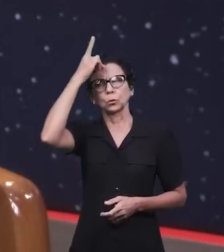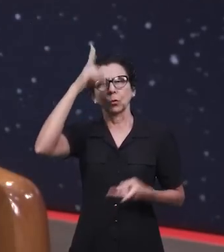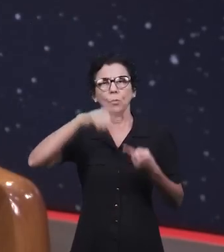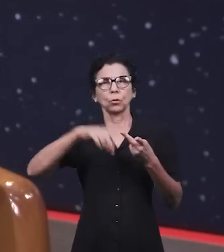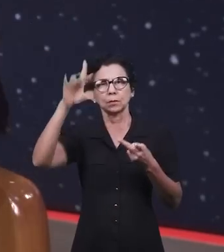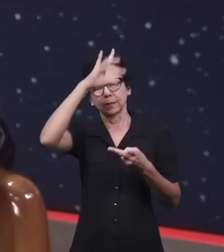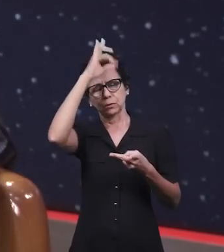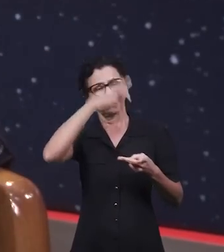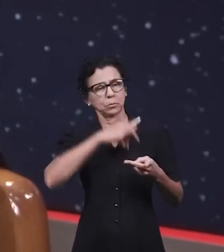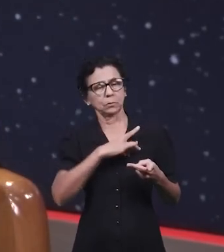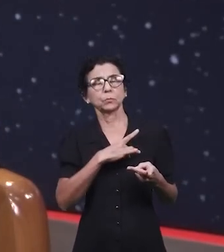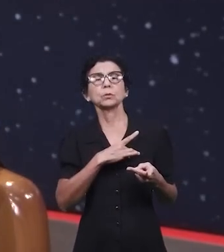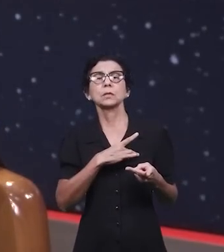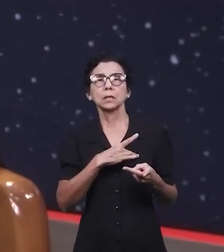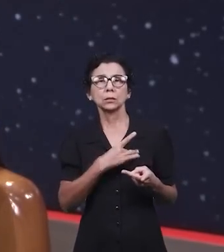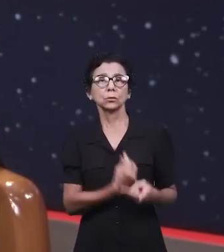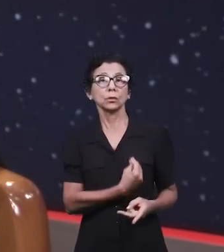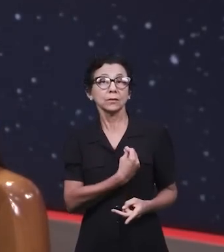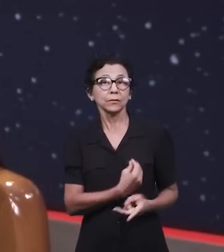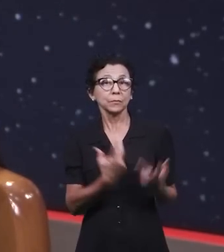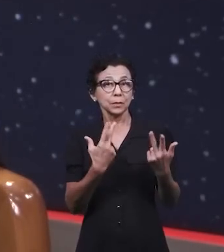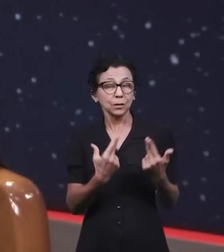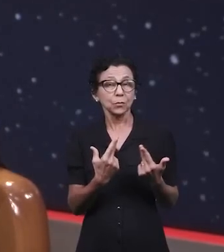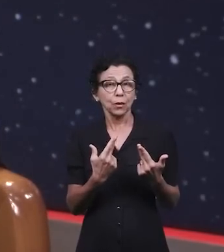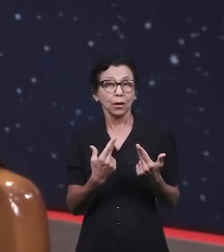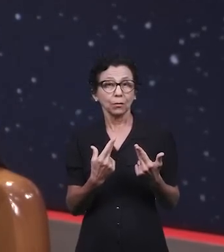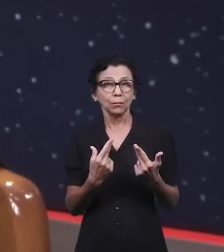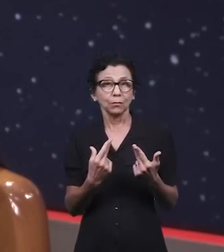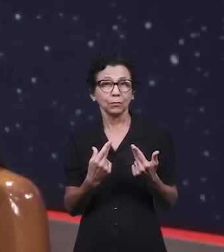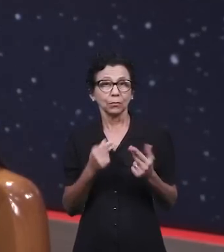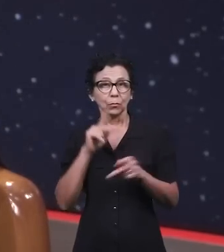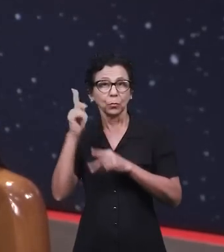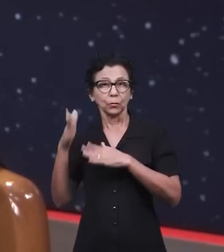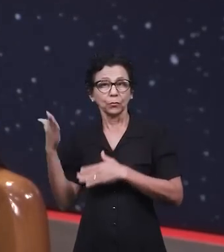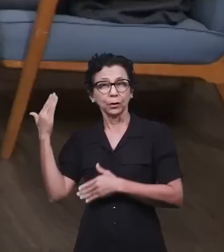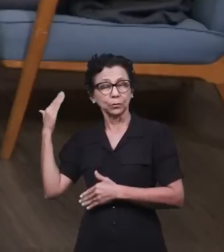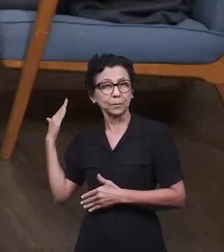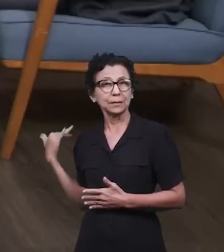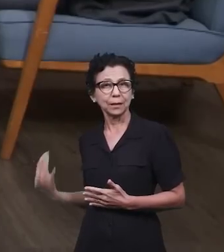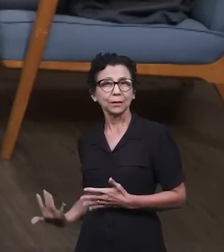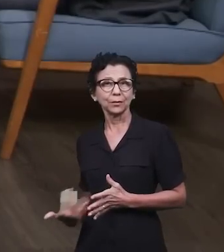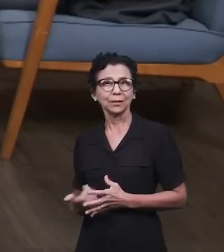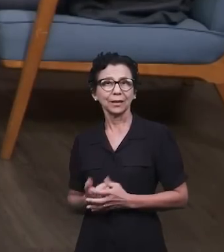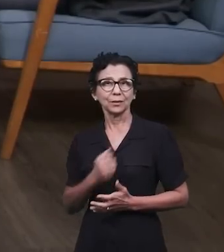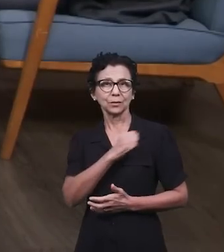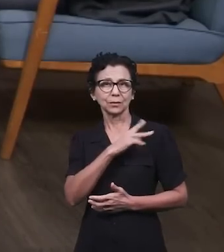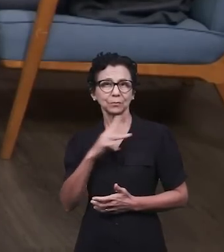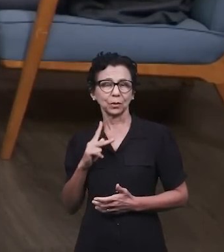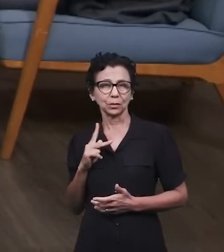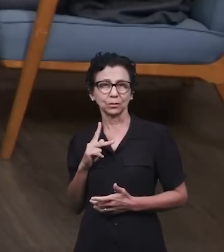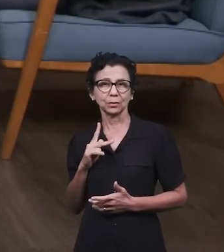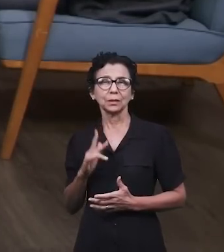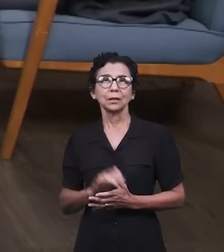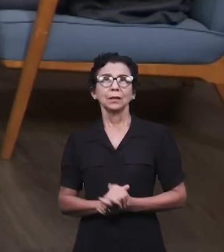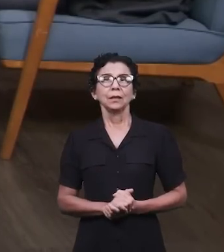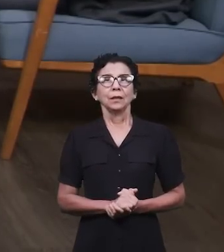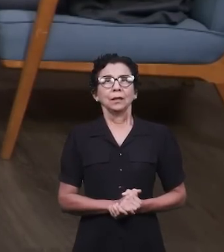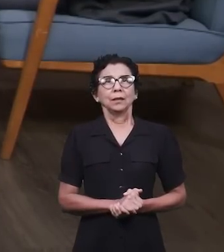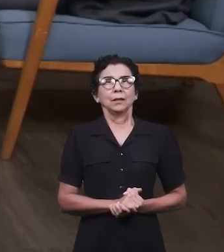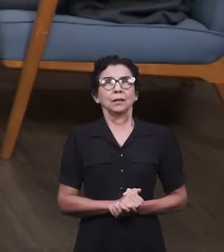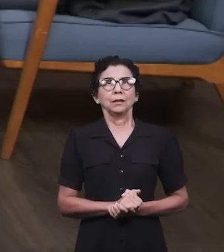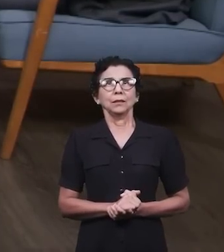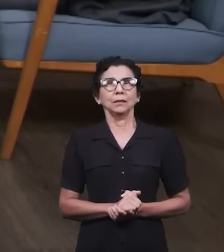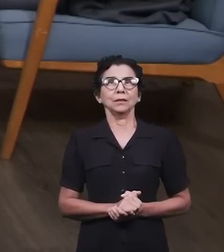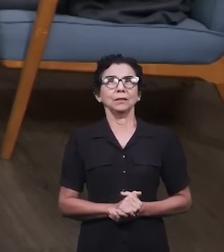espirituais, batismo com o Espírito Santo, né? Aquilo que eles viveram lá atrás. Né? E nos revela Jesus, isso é maravilhoso. Olha só, eu quero dizer para vocês que a gente tem um